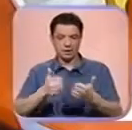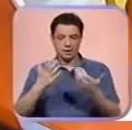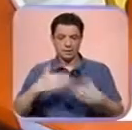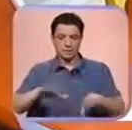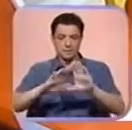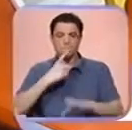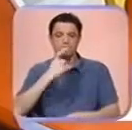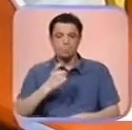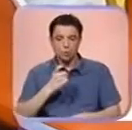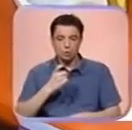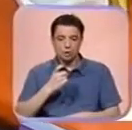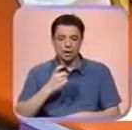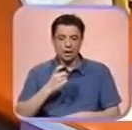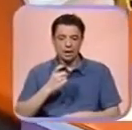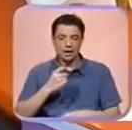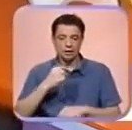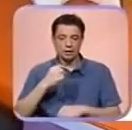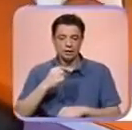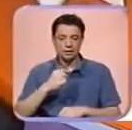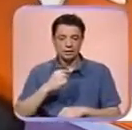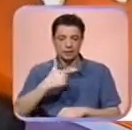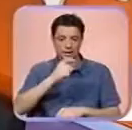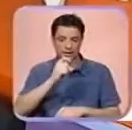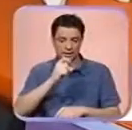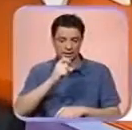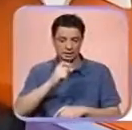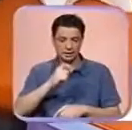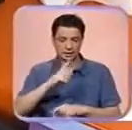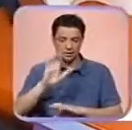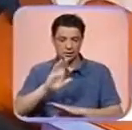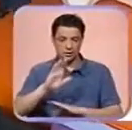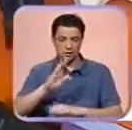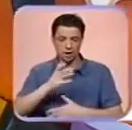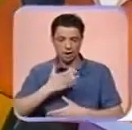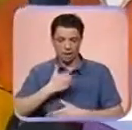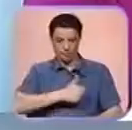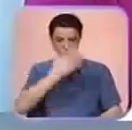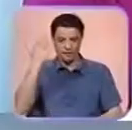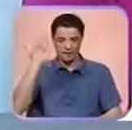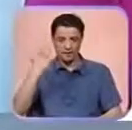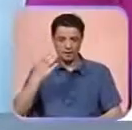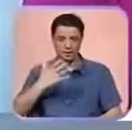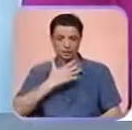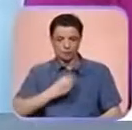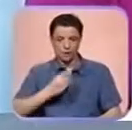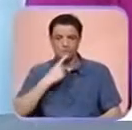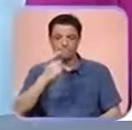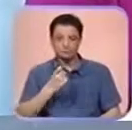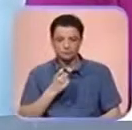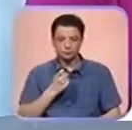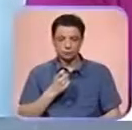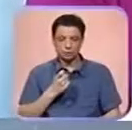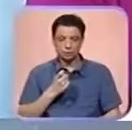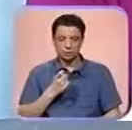mais uma pergunta. Mais uma pergunta que chega com a Teresa Jesus. Olá, Teresa. Olá, doutor. Bom dia. Muito bom dia. Eu gostava de lhe fazer uma questão também,